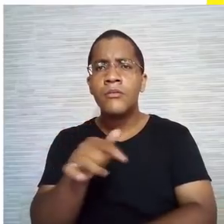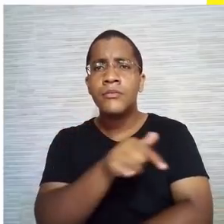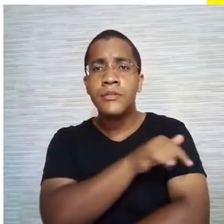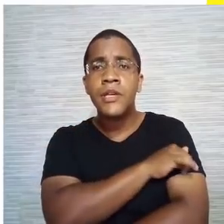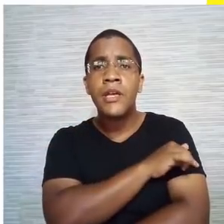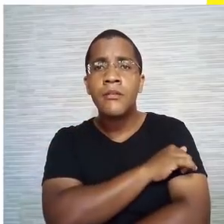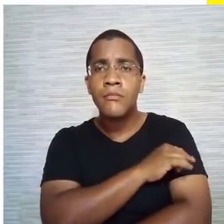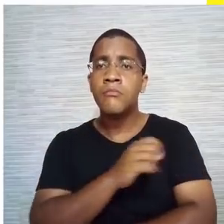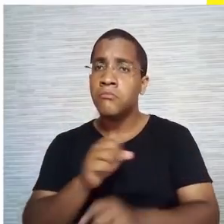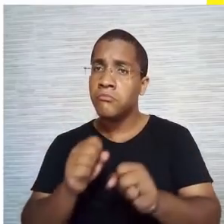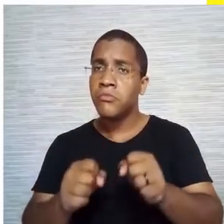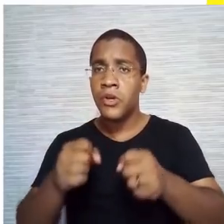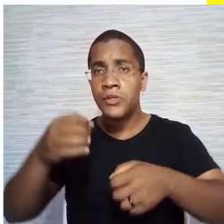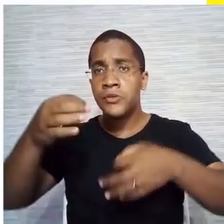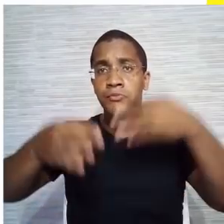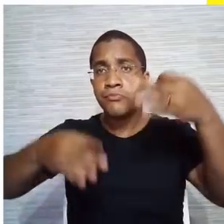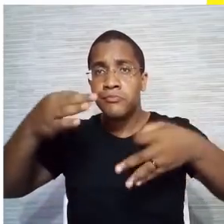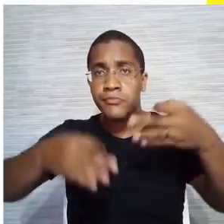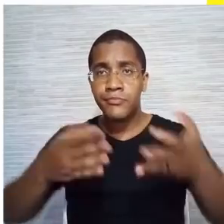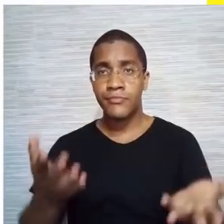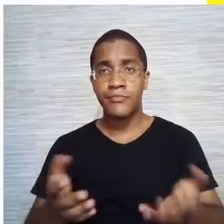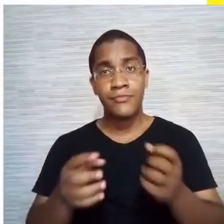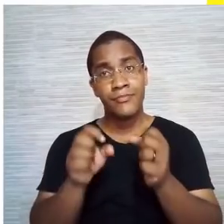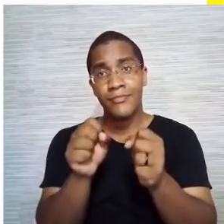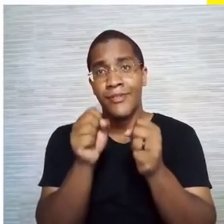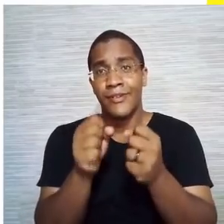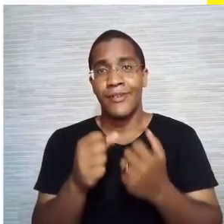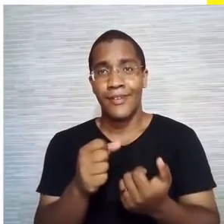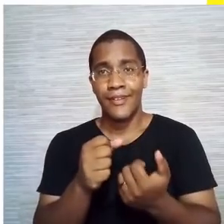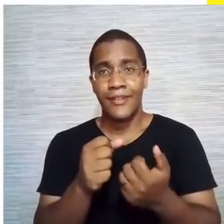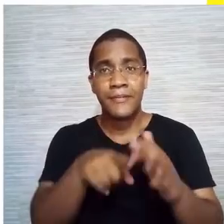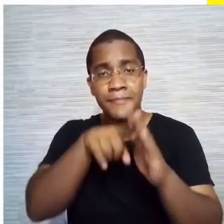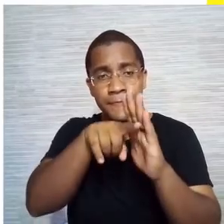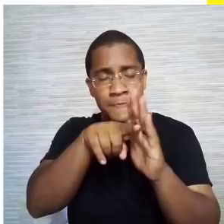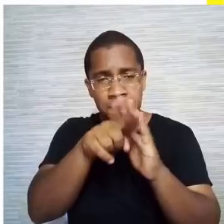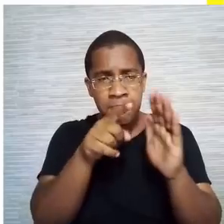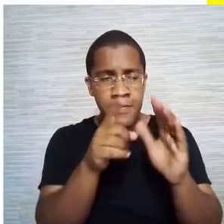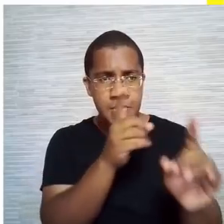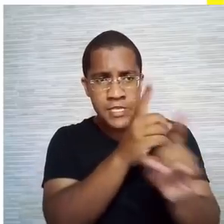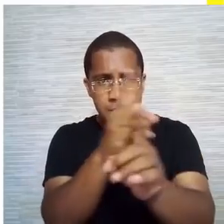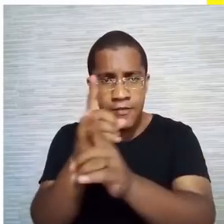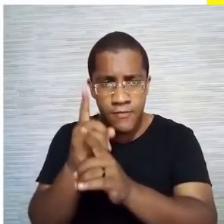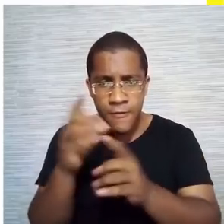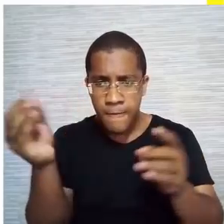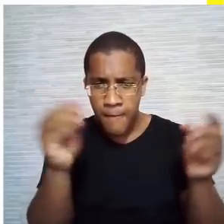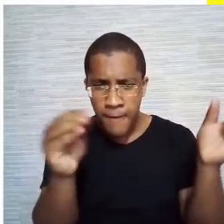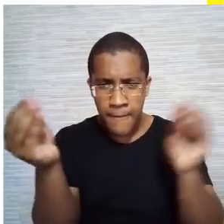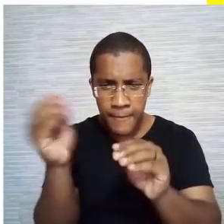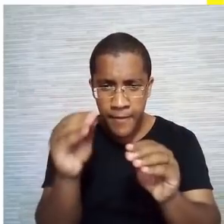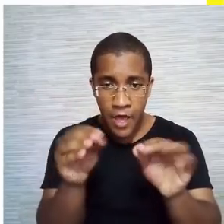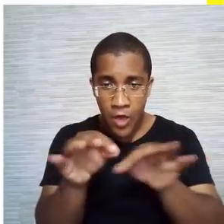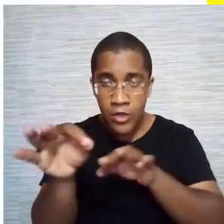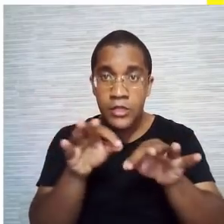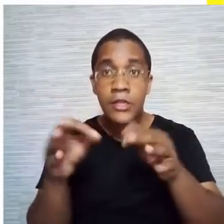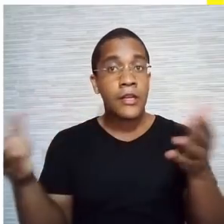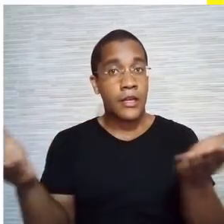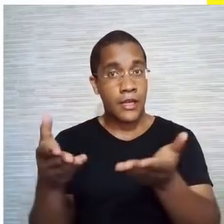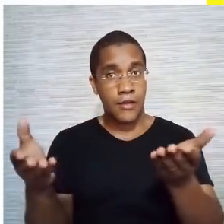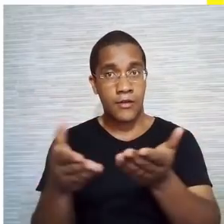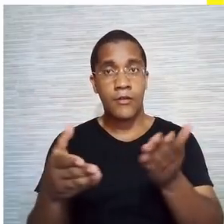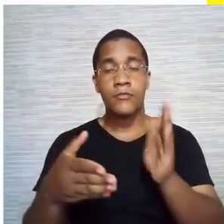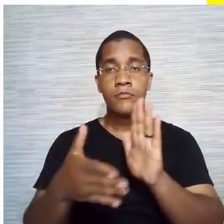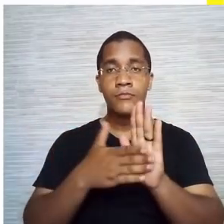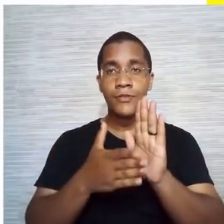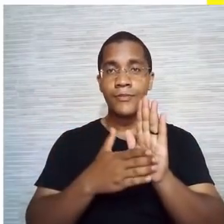para os estudantes do sétimo ano, justamente, após essa coleta de dados, de informações, o estudante